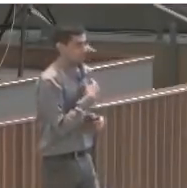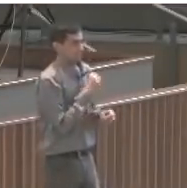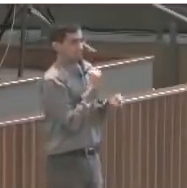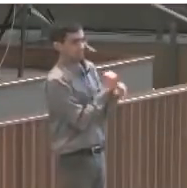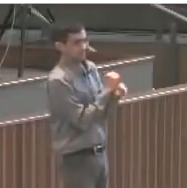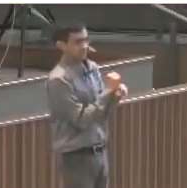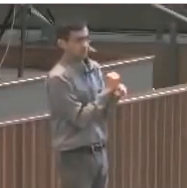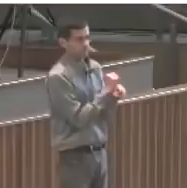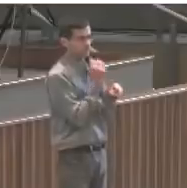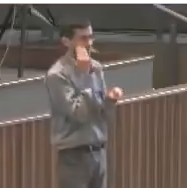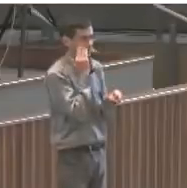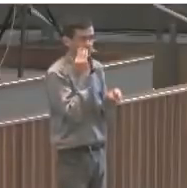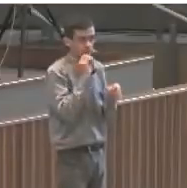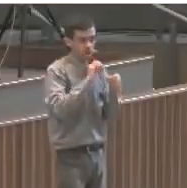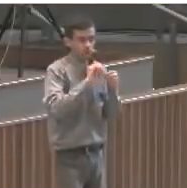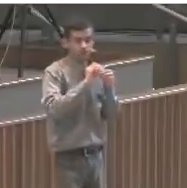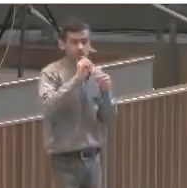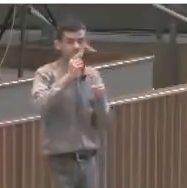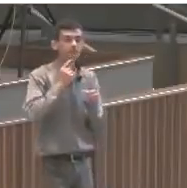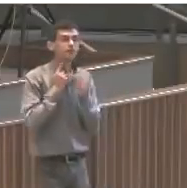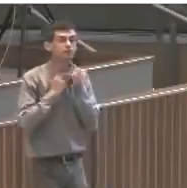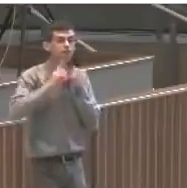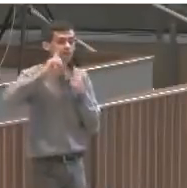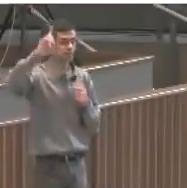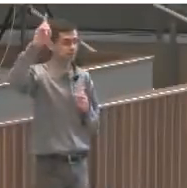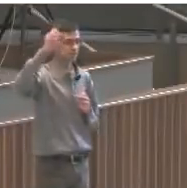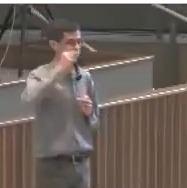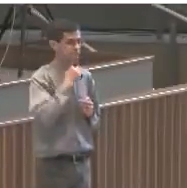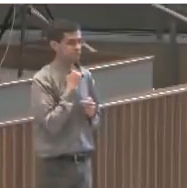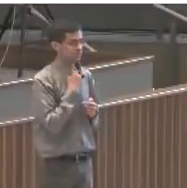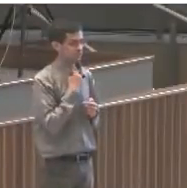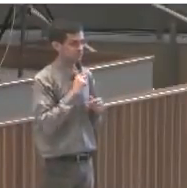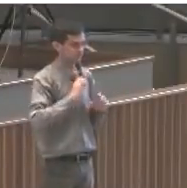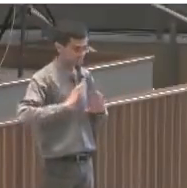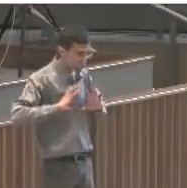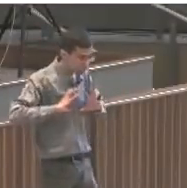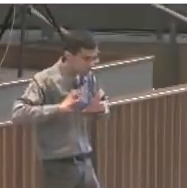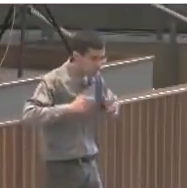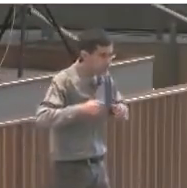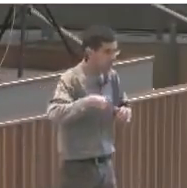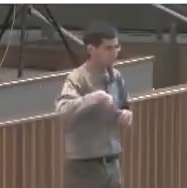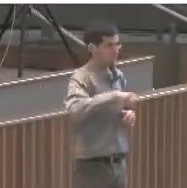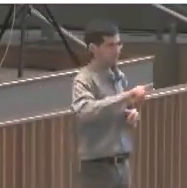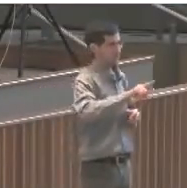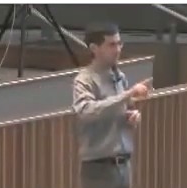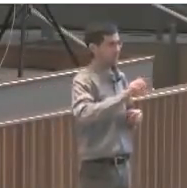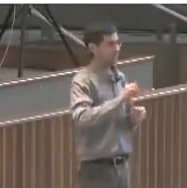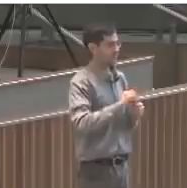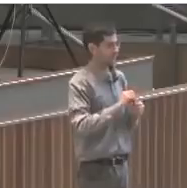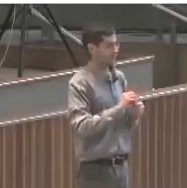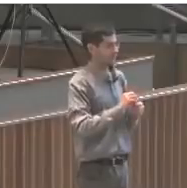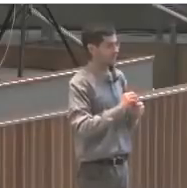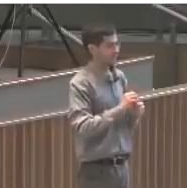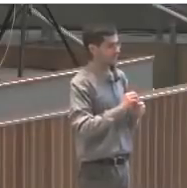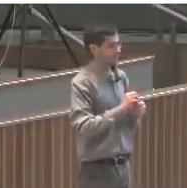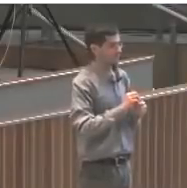naquela frase que que o pastor a paz qual reproduziu